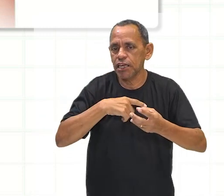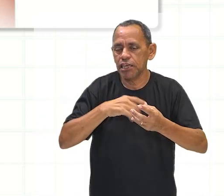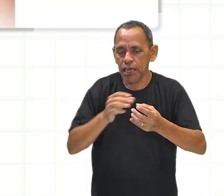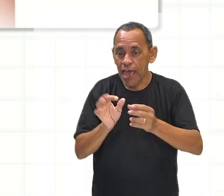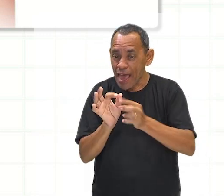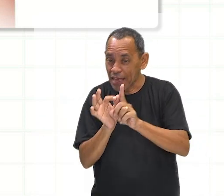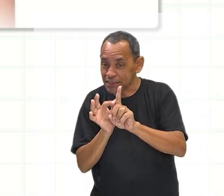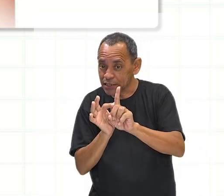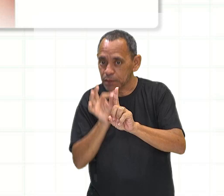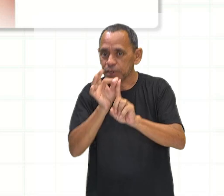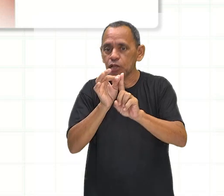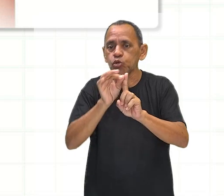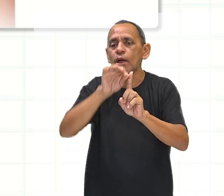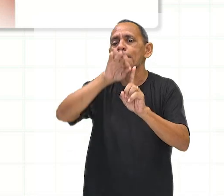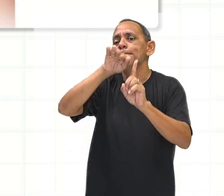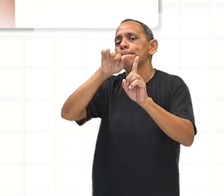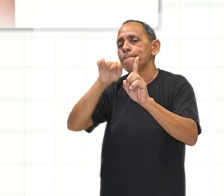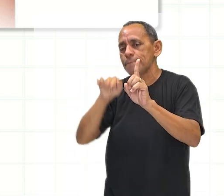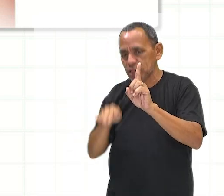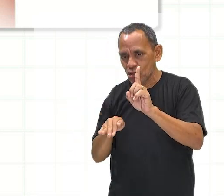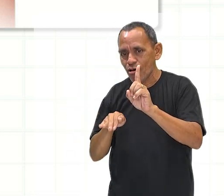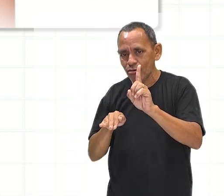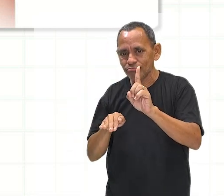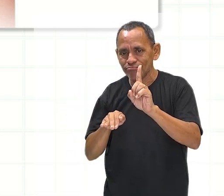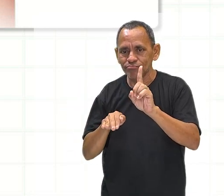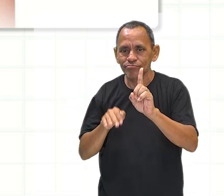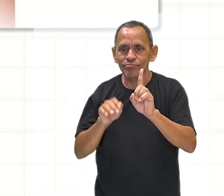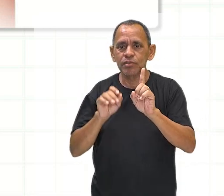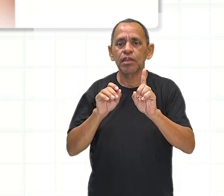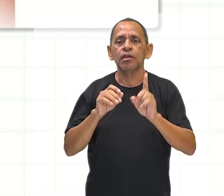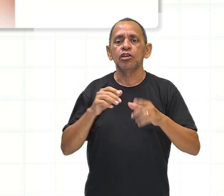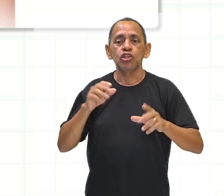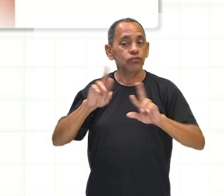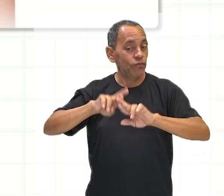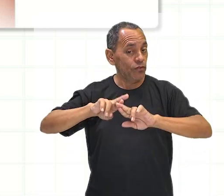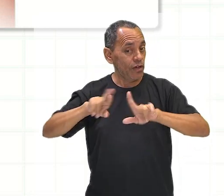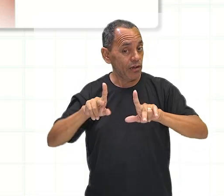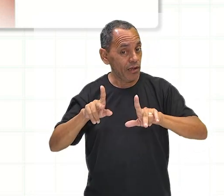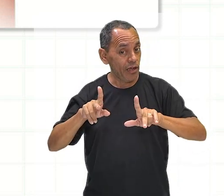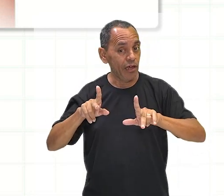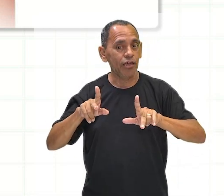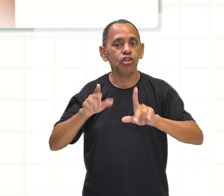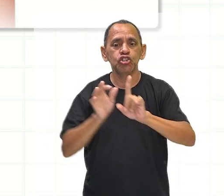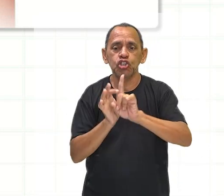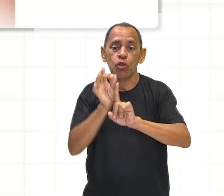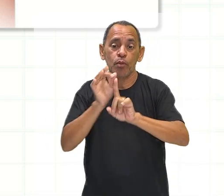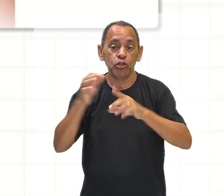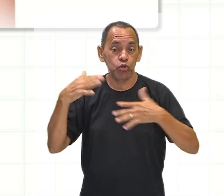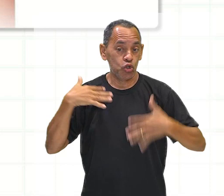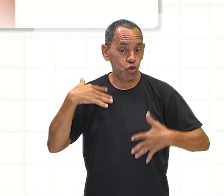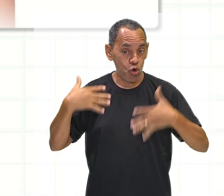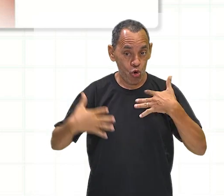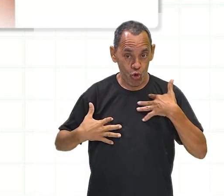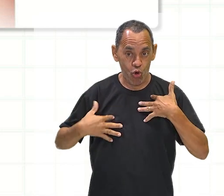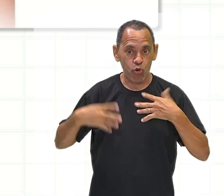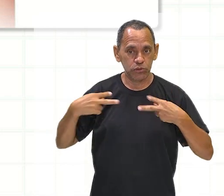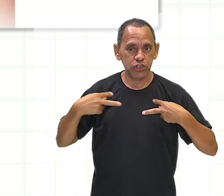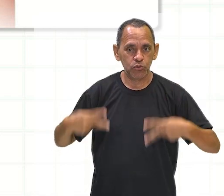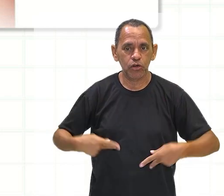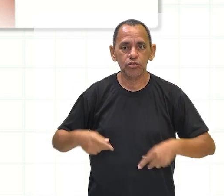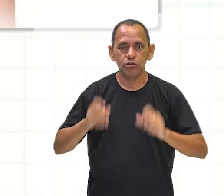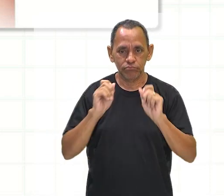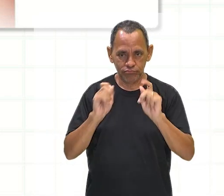é importante que eles estejam numa temperatura um pouco mais baixa da temperatura do corpo. Então, olha aí, nessa imagem a gente consegue